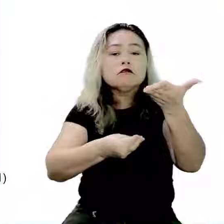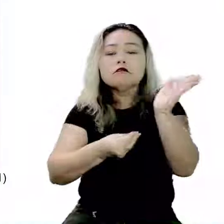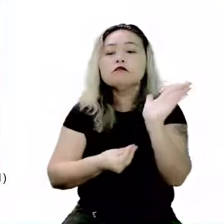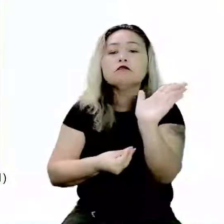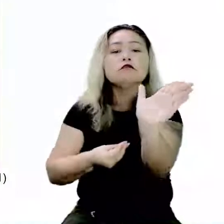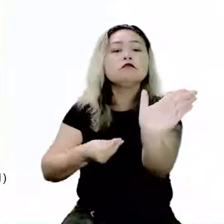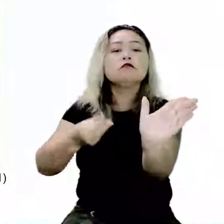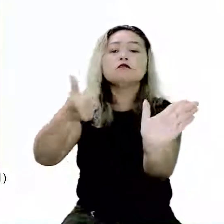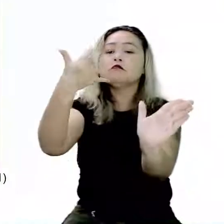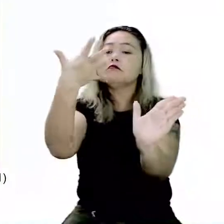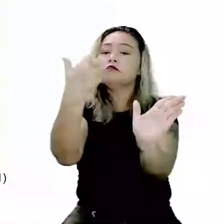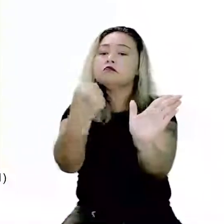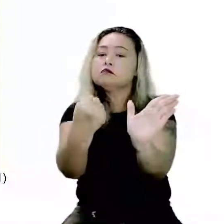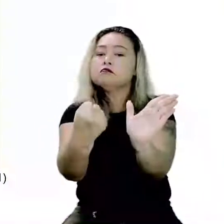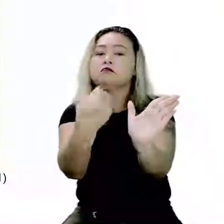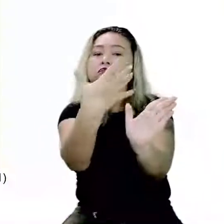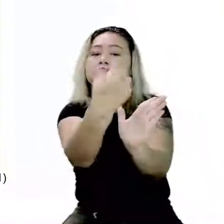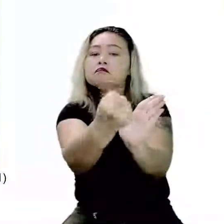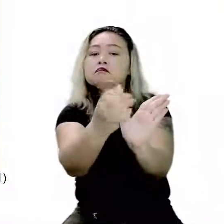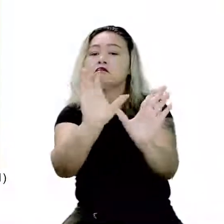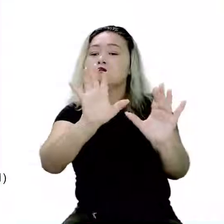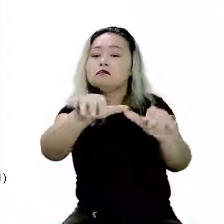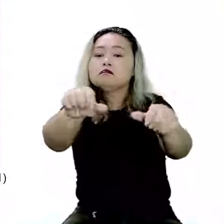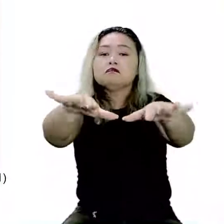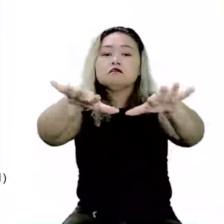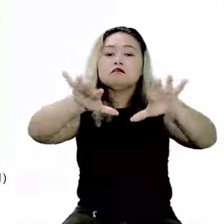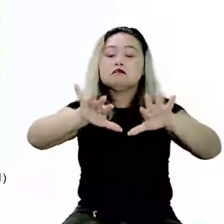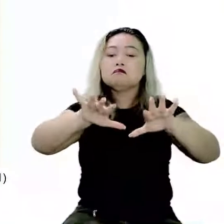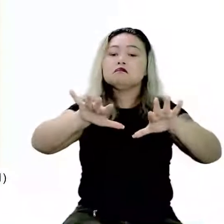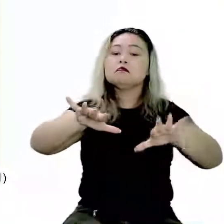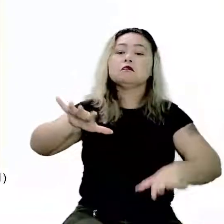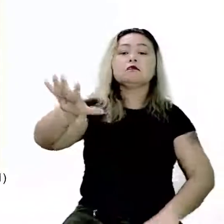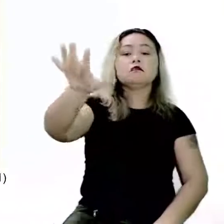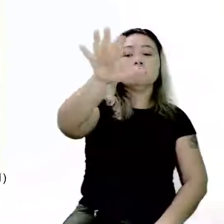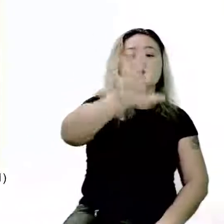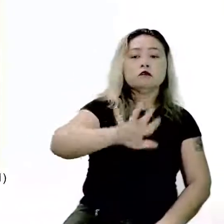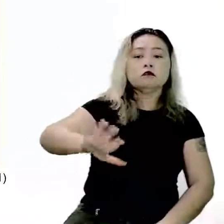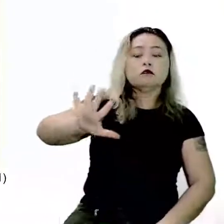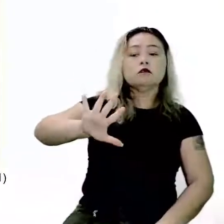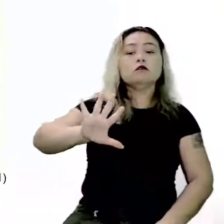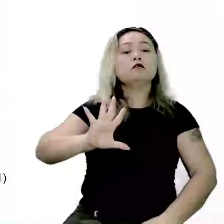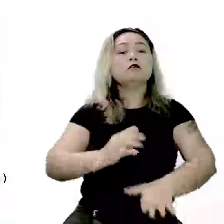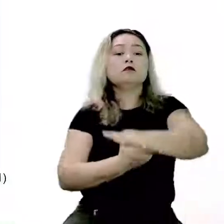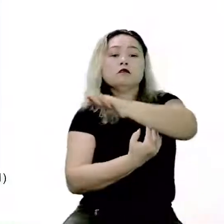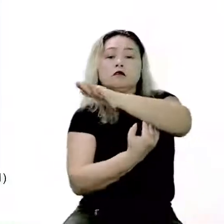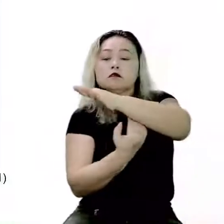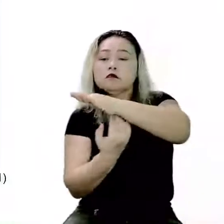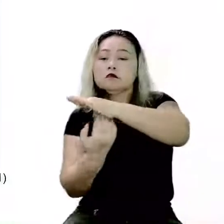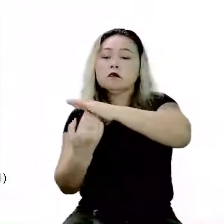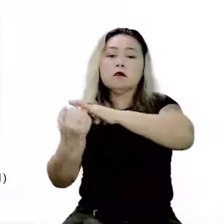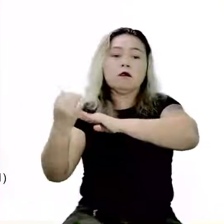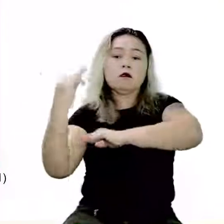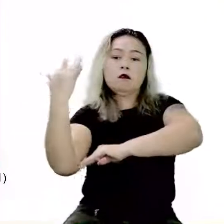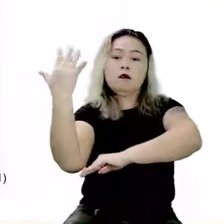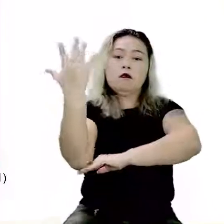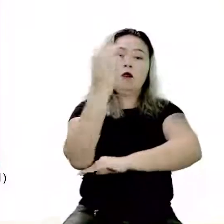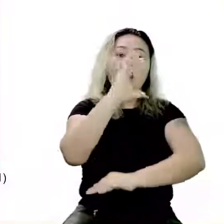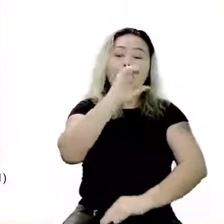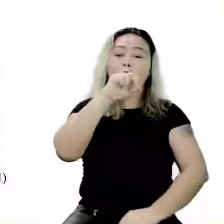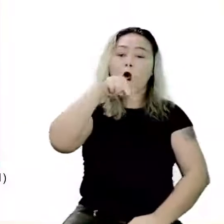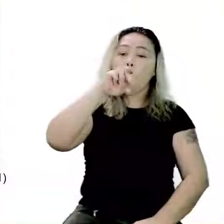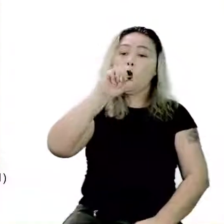submetido à aprovação do Conselho Nacional do Meio Ambiente, o